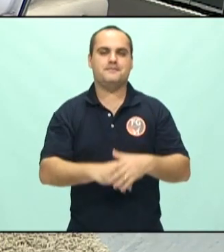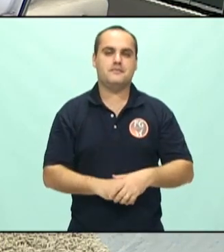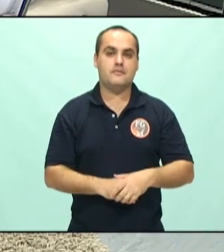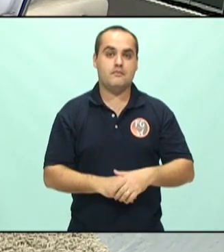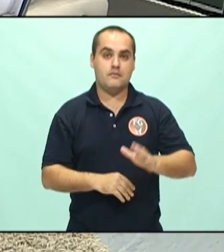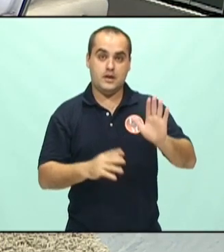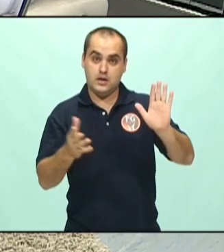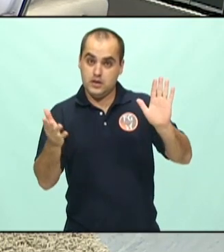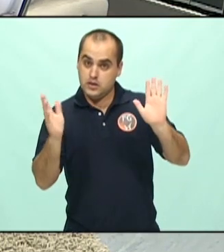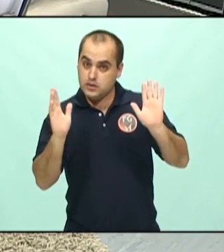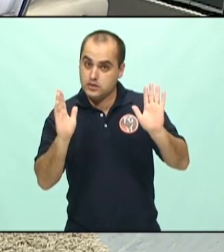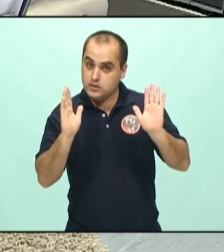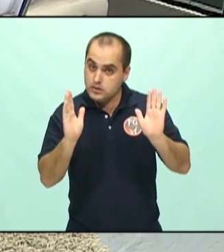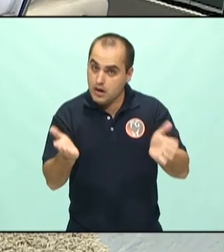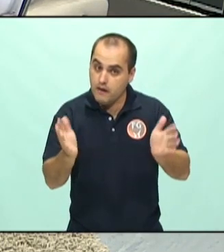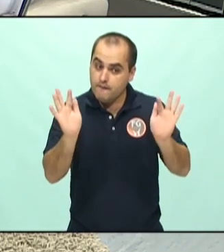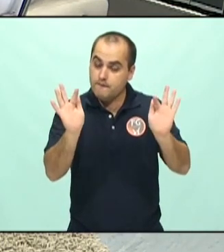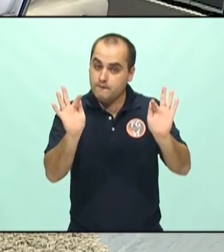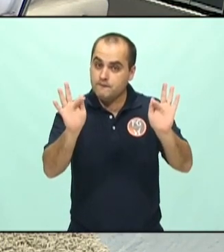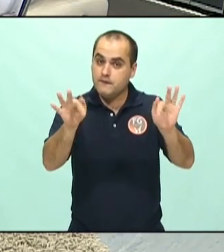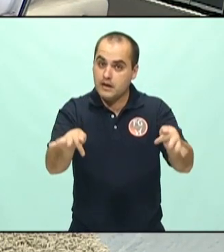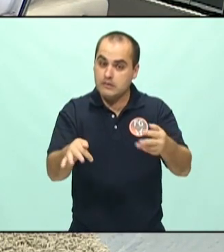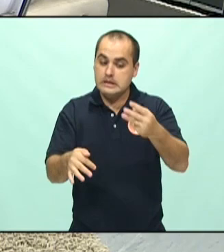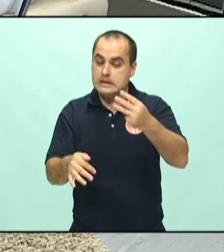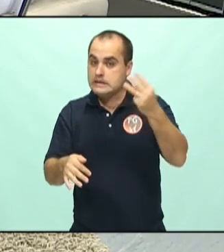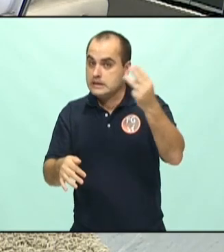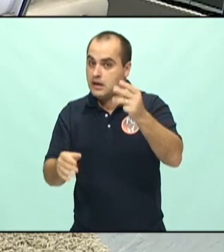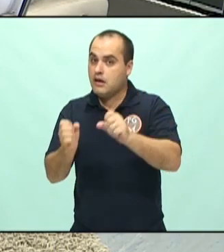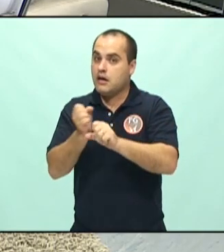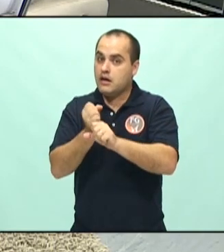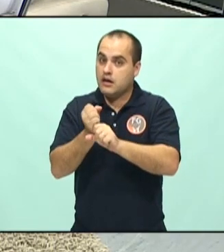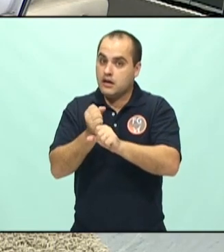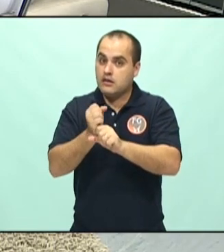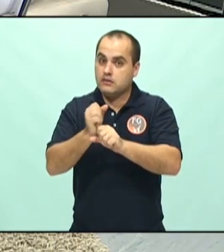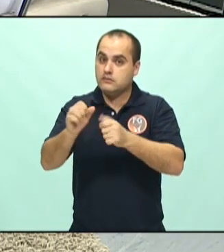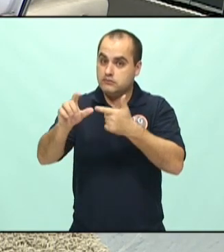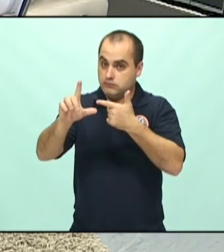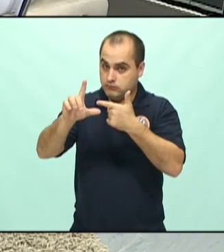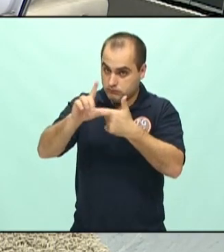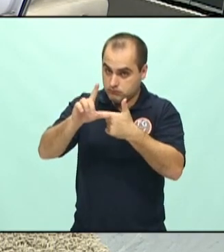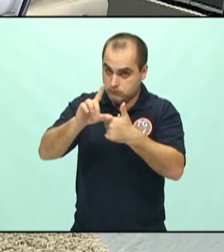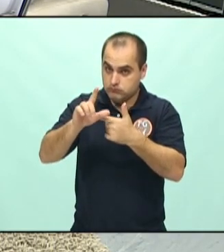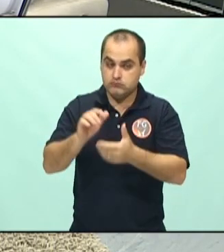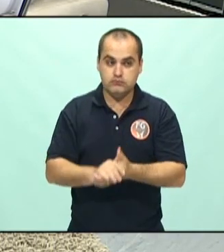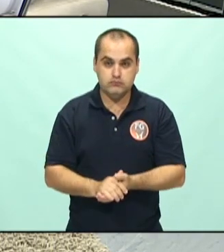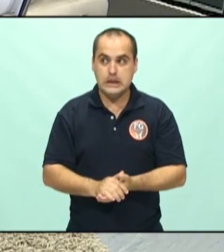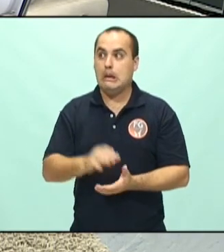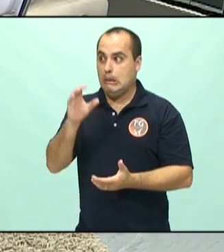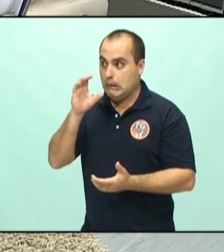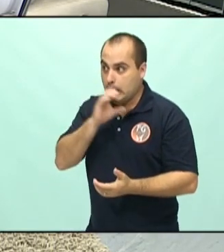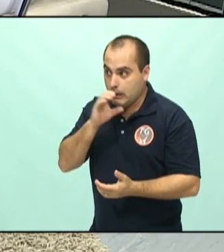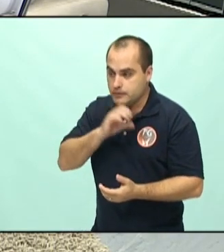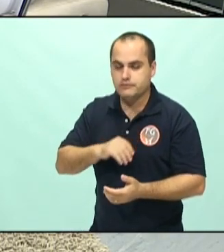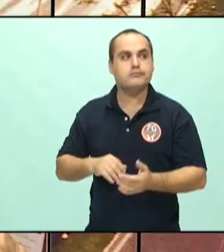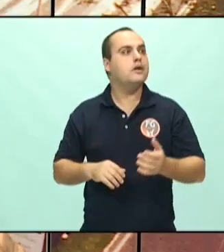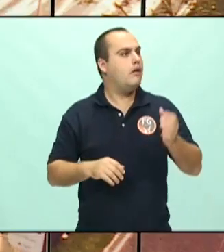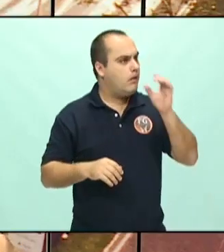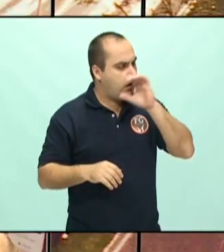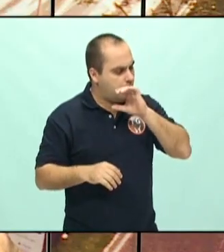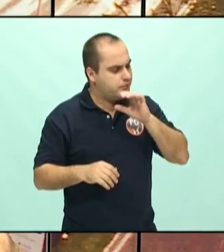ano já dessa legislatura tem mais só mais uma isso aí fica muito rápido me passou rápido demais